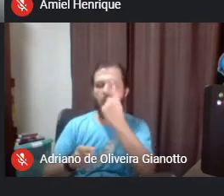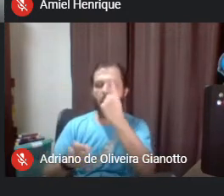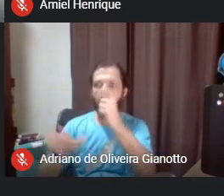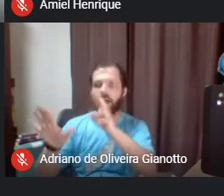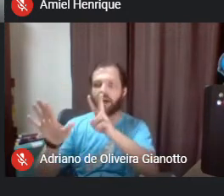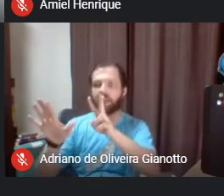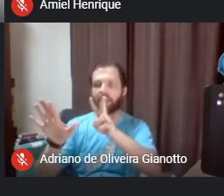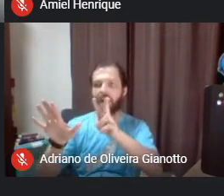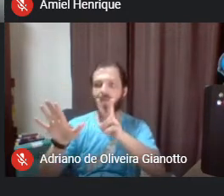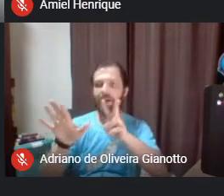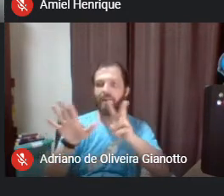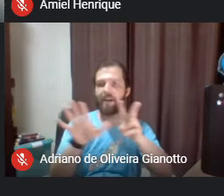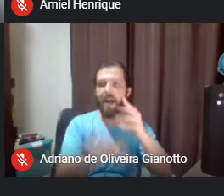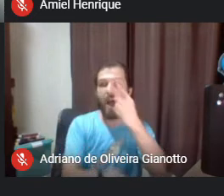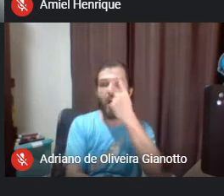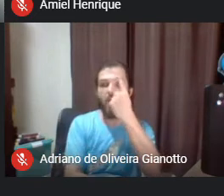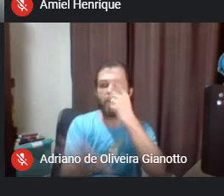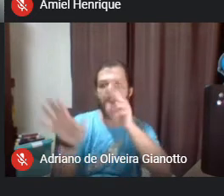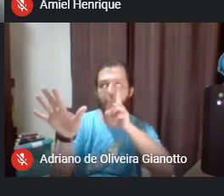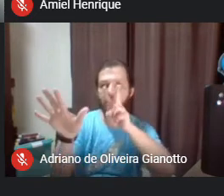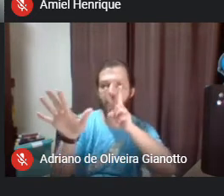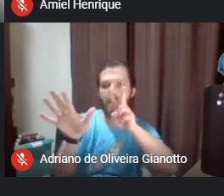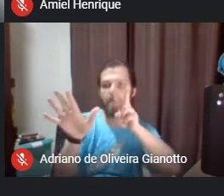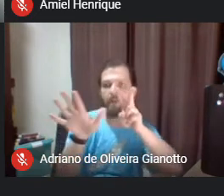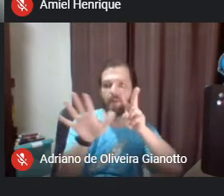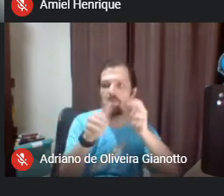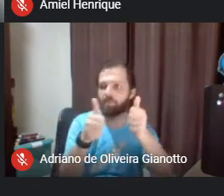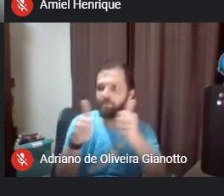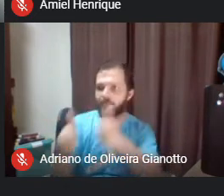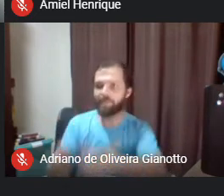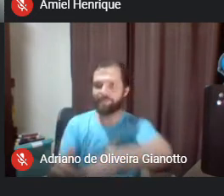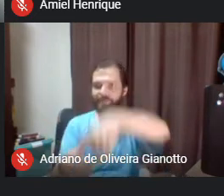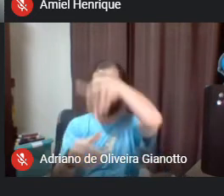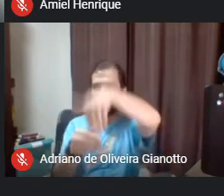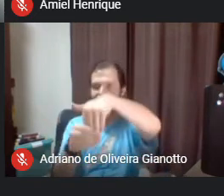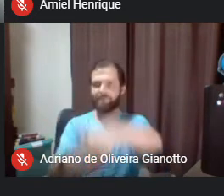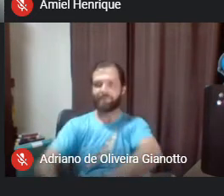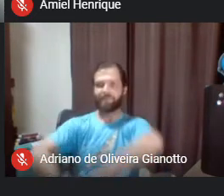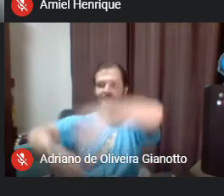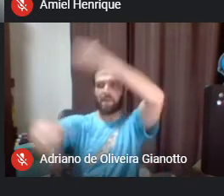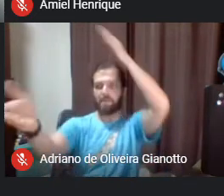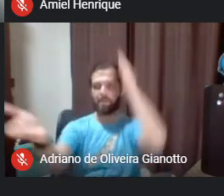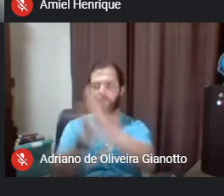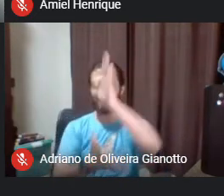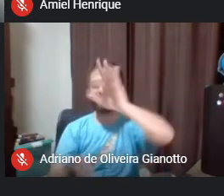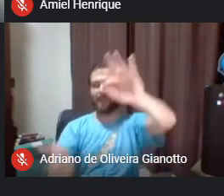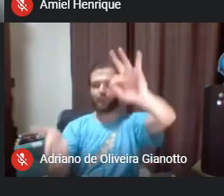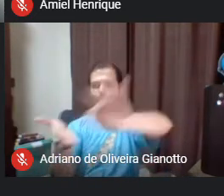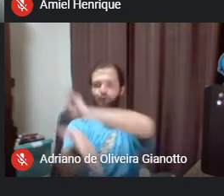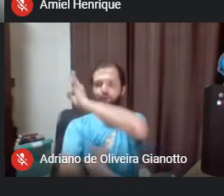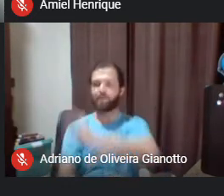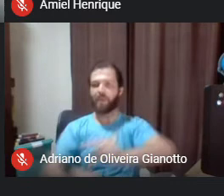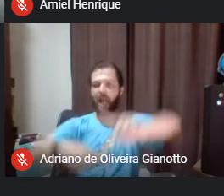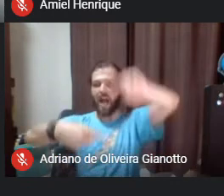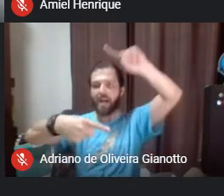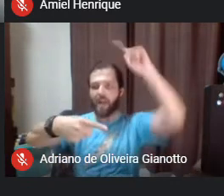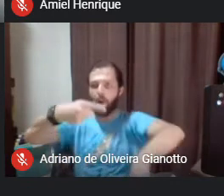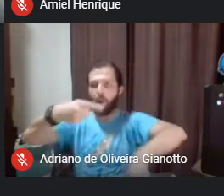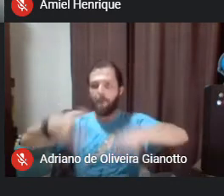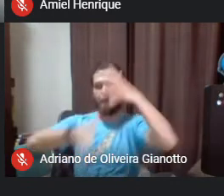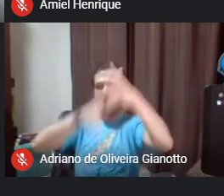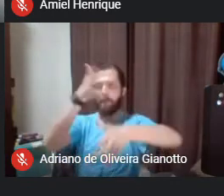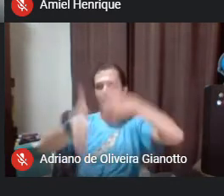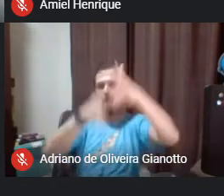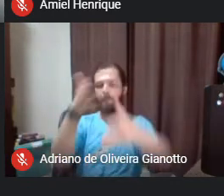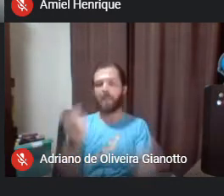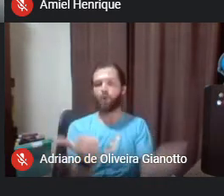propostas, enfim, foram uma semana de convenção, votaram,